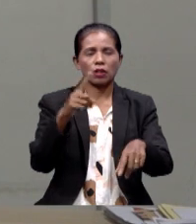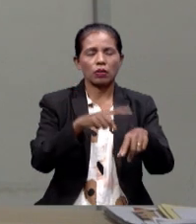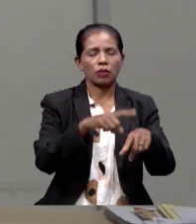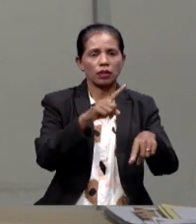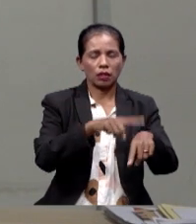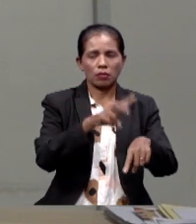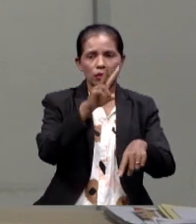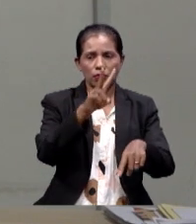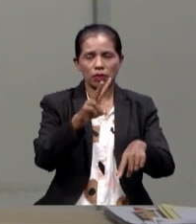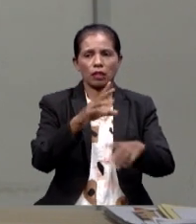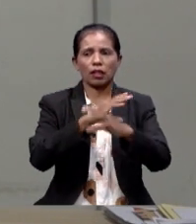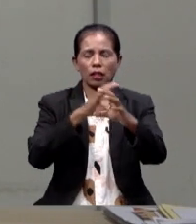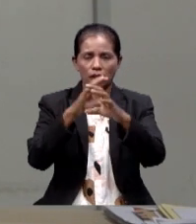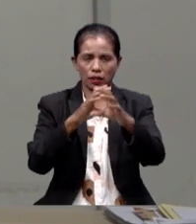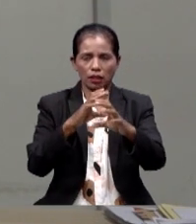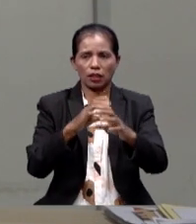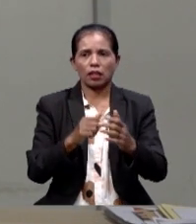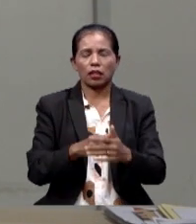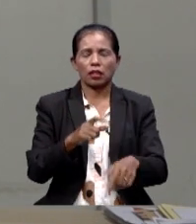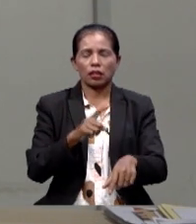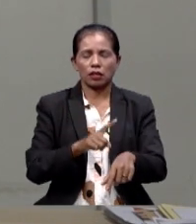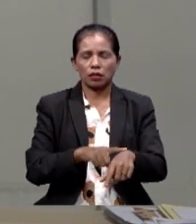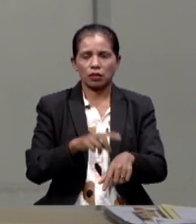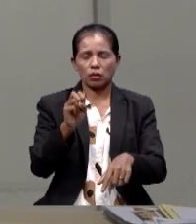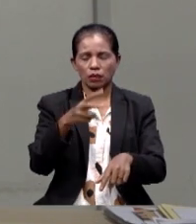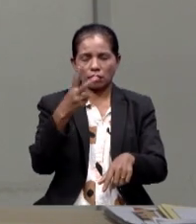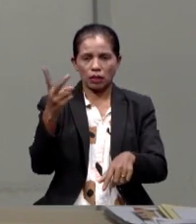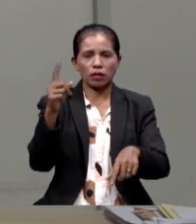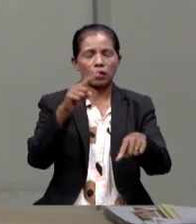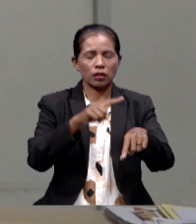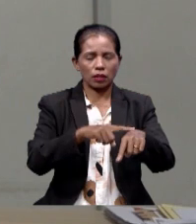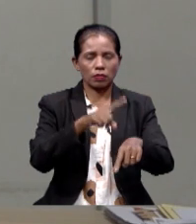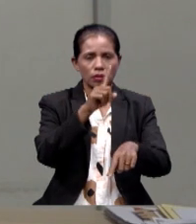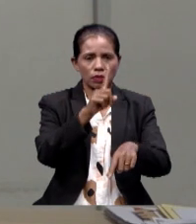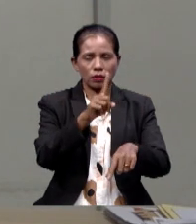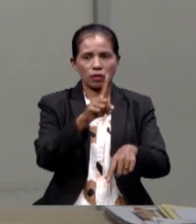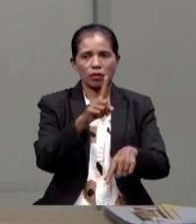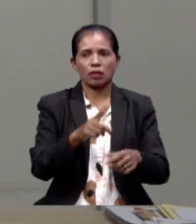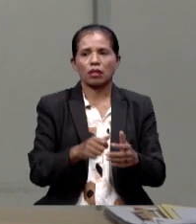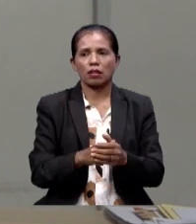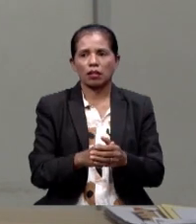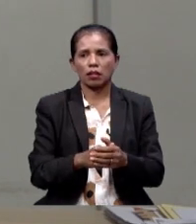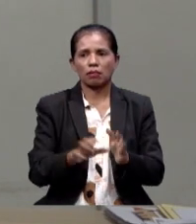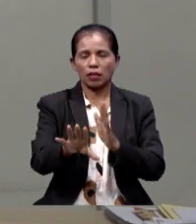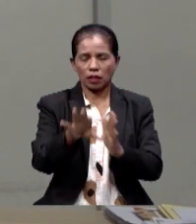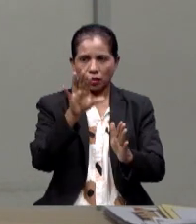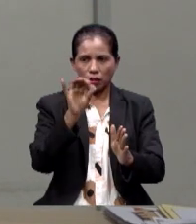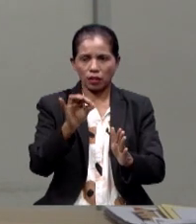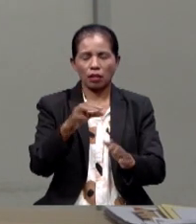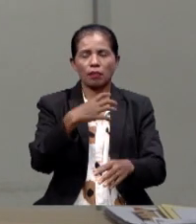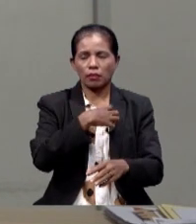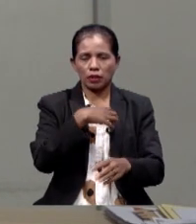ne circula, por exemplo, iha tukul samresin rua to iha tuku ida hobal, por exemplo, maka hetan polisi